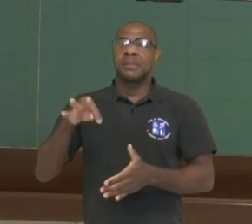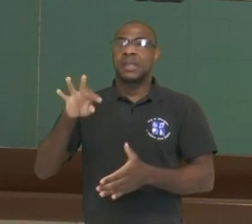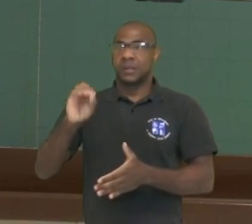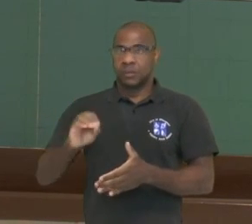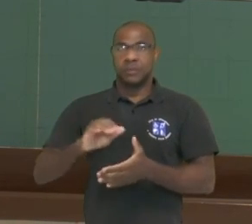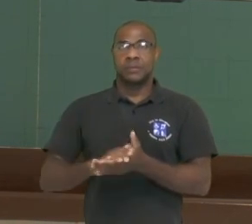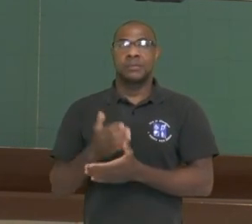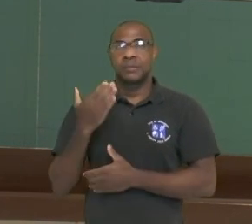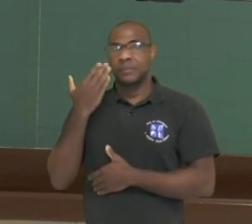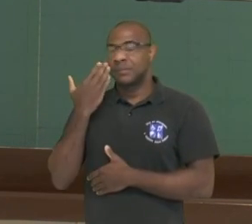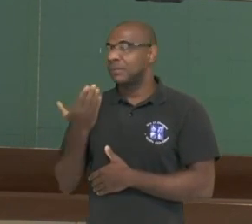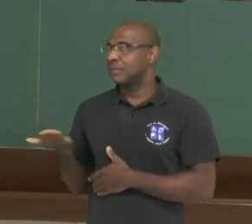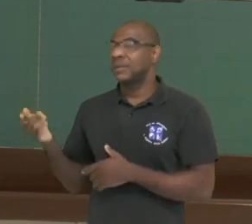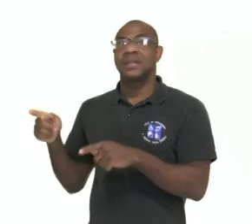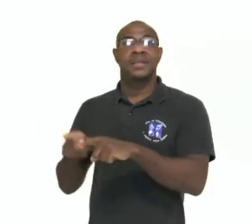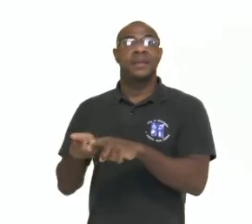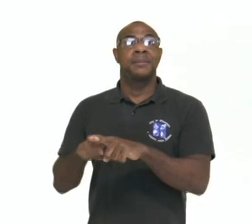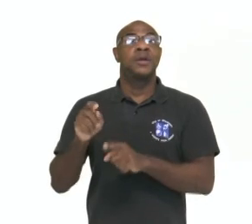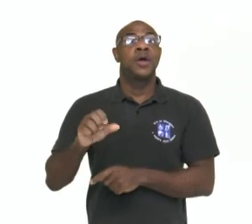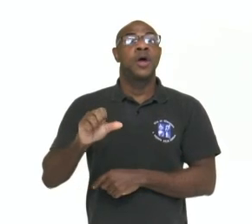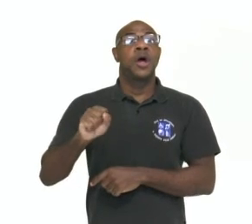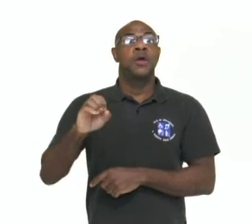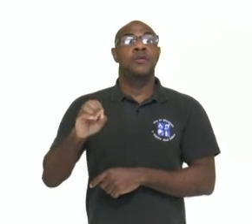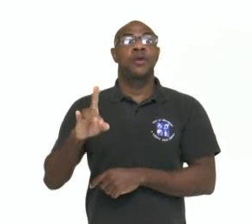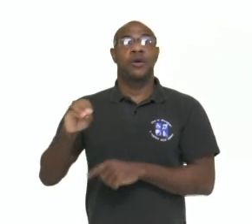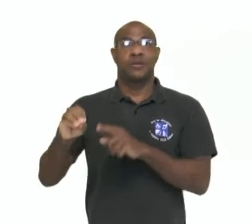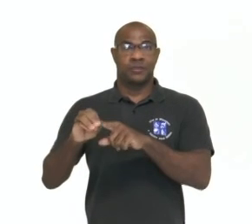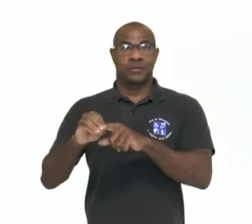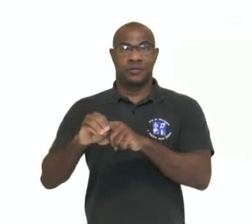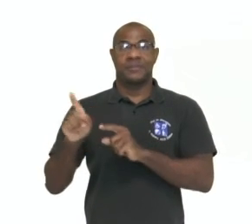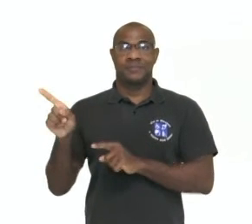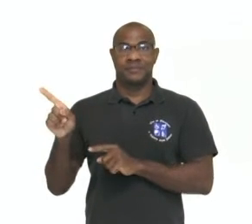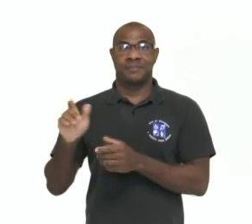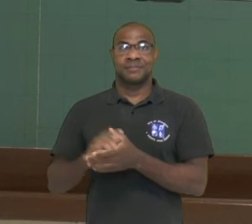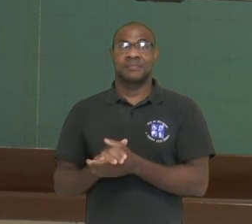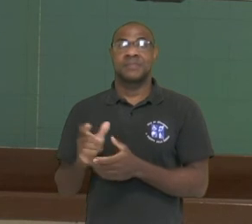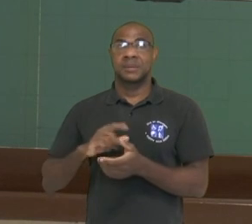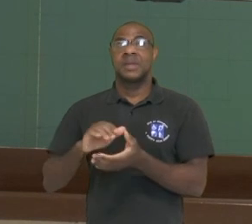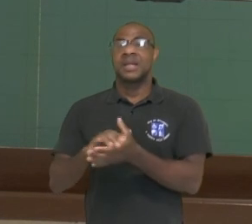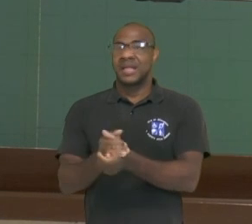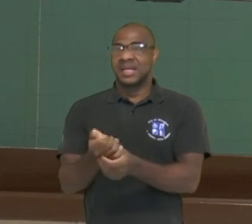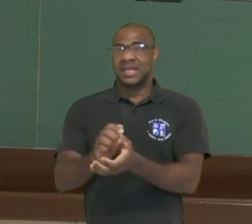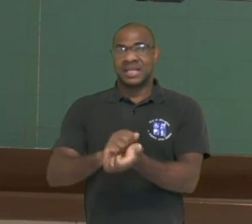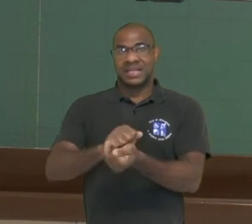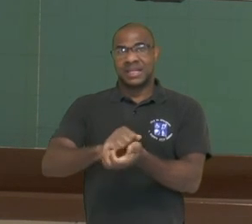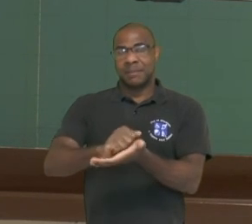que é utilizado na fabricação de cerâmicas, de vidro, papel e de sabões.